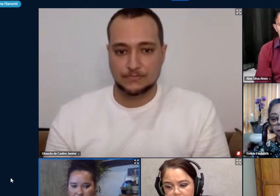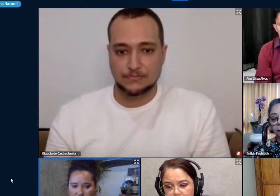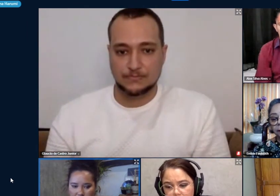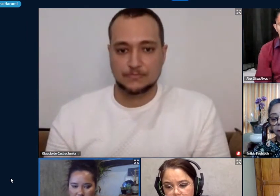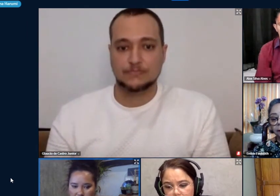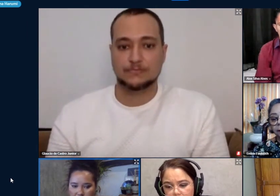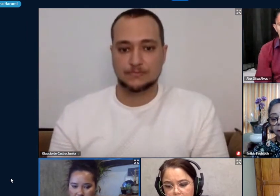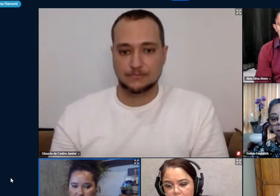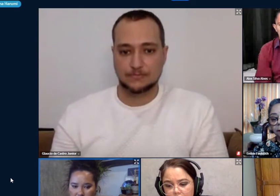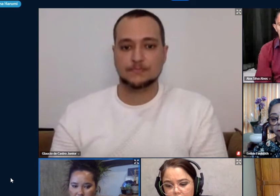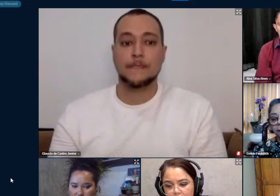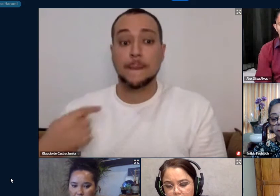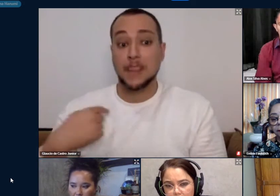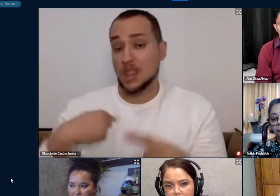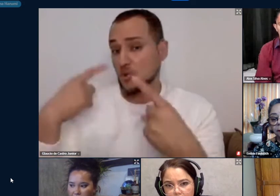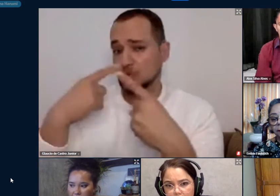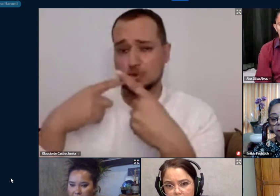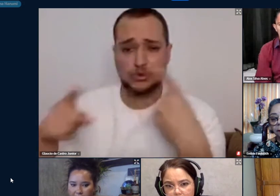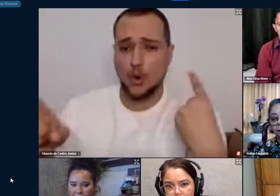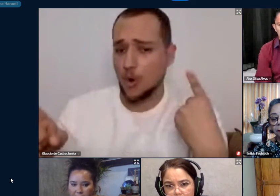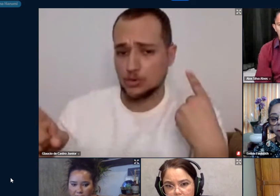nível superior